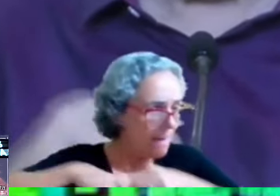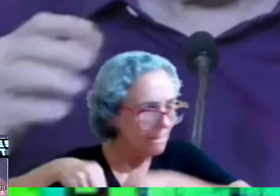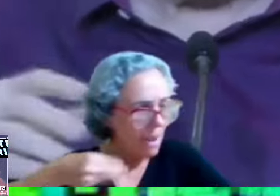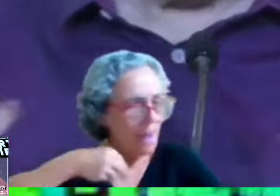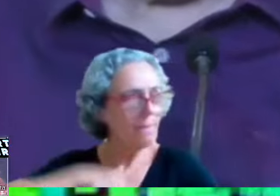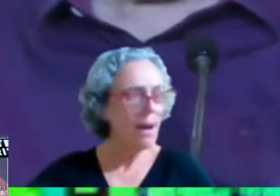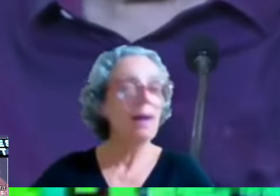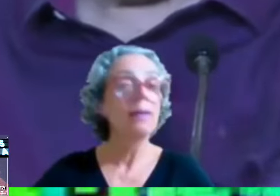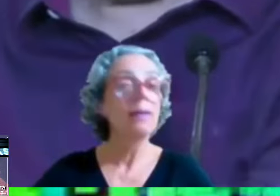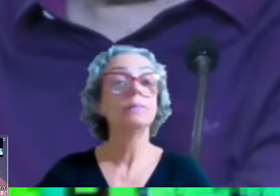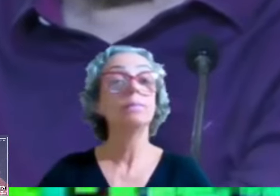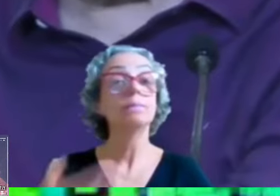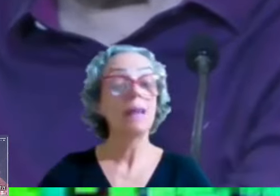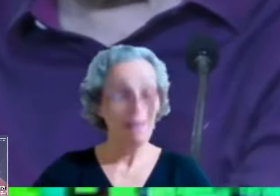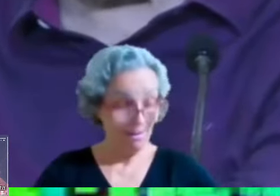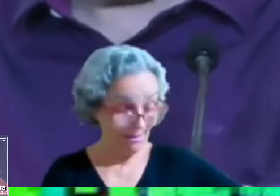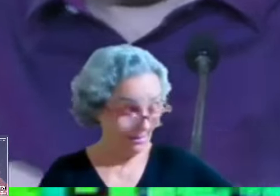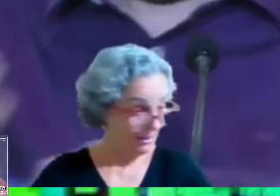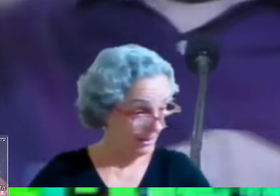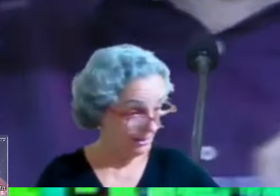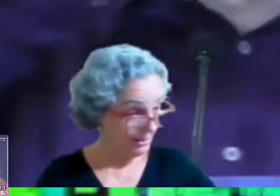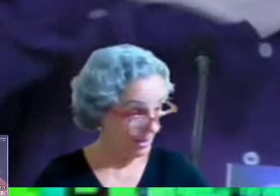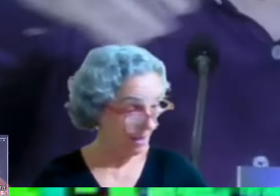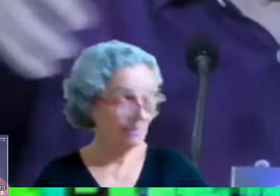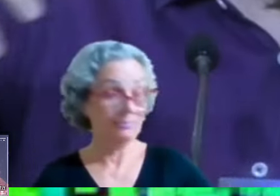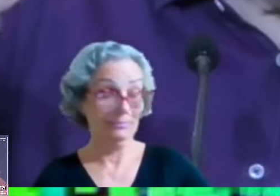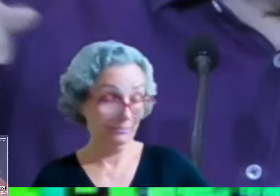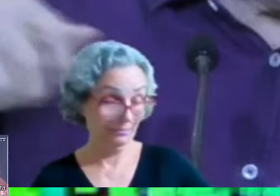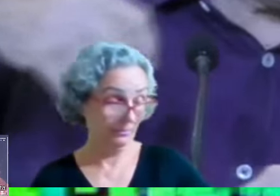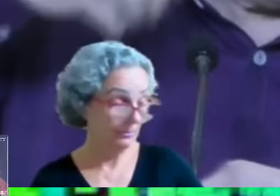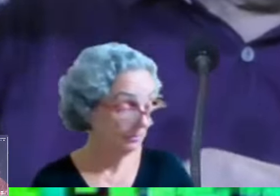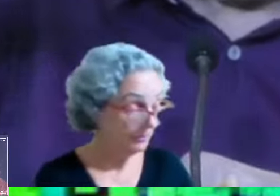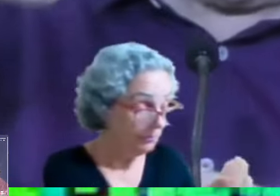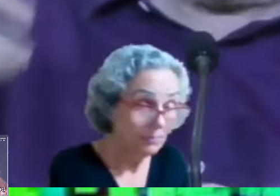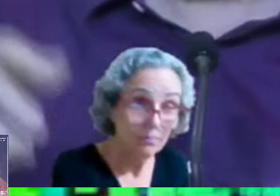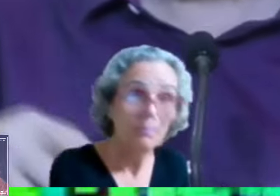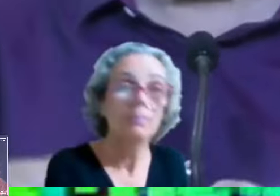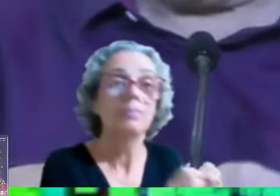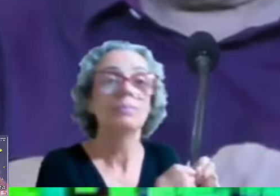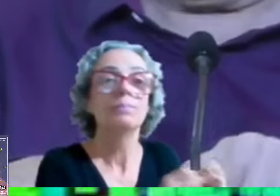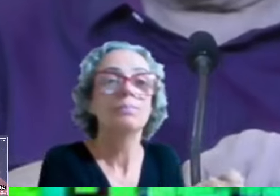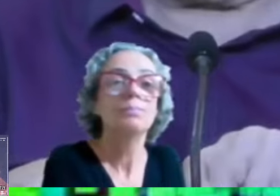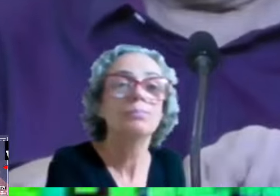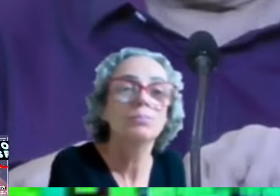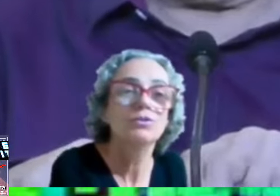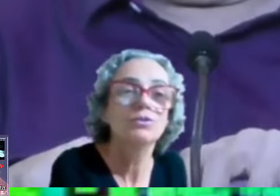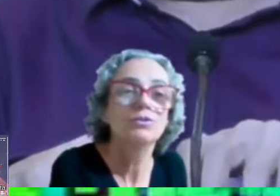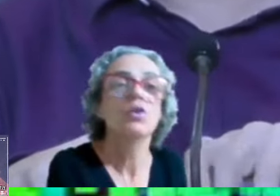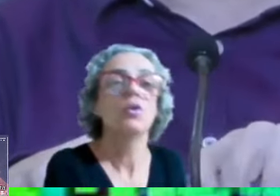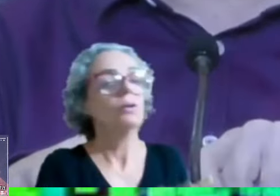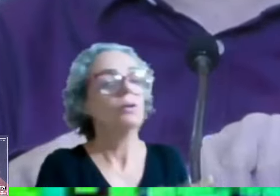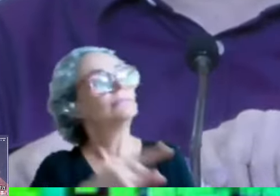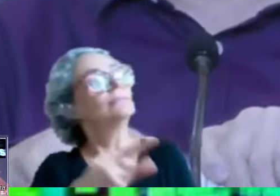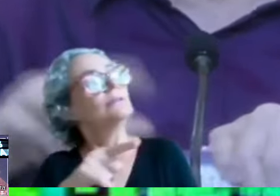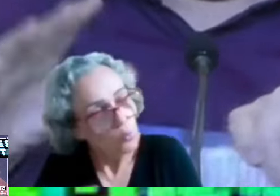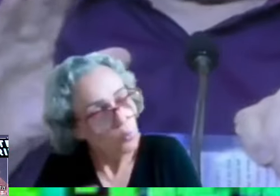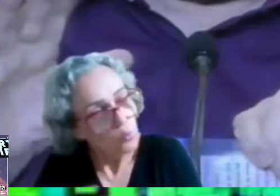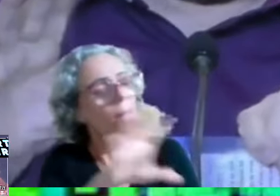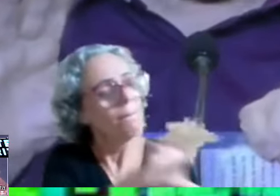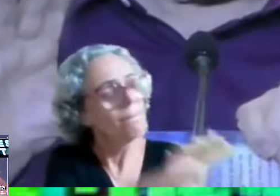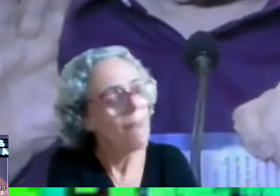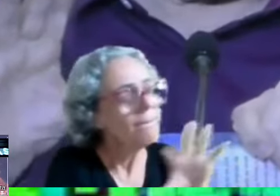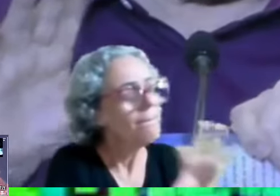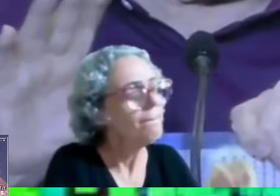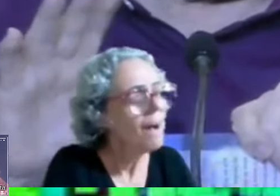braço impedia. Então ela colocou a criança no chão e continuou a reunir todas as gemas. Nesse momento,